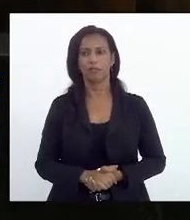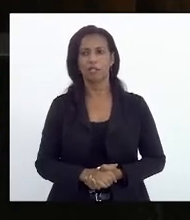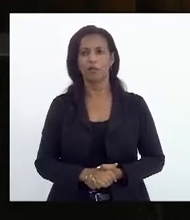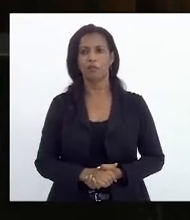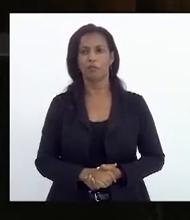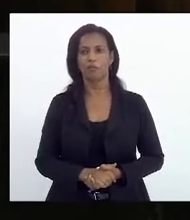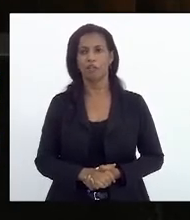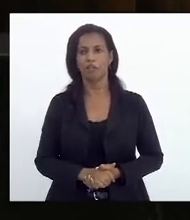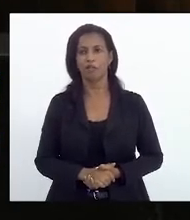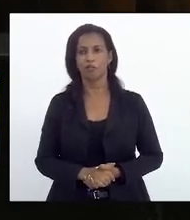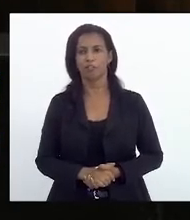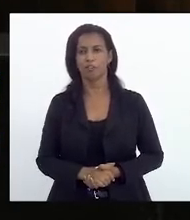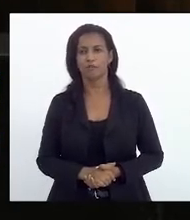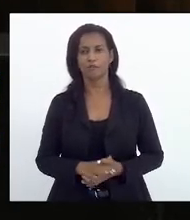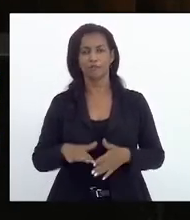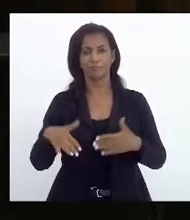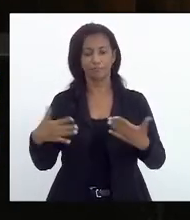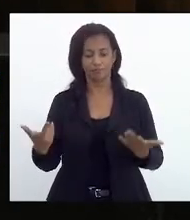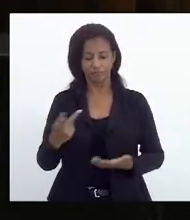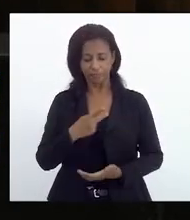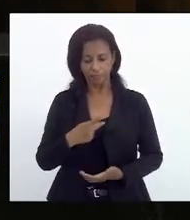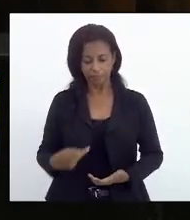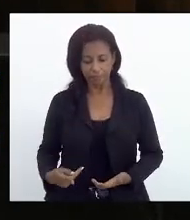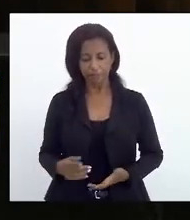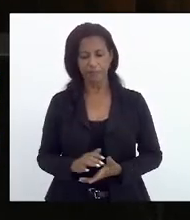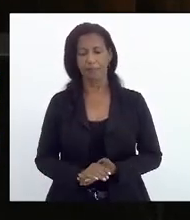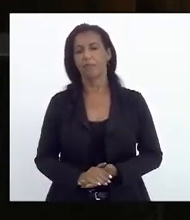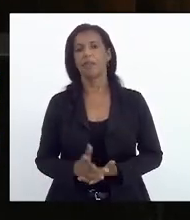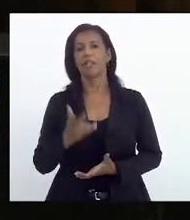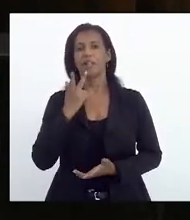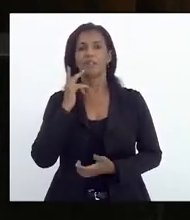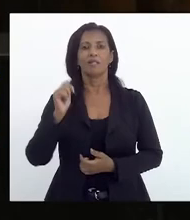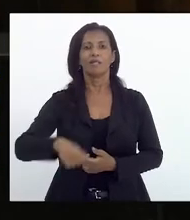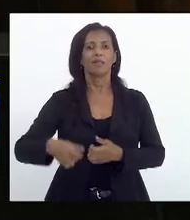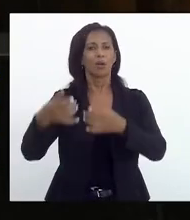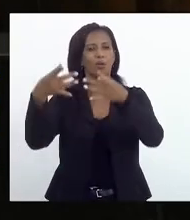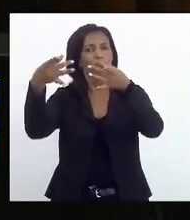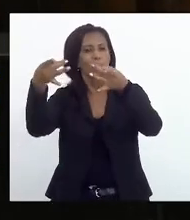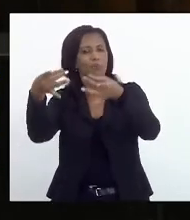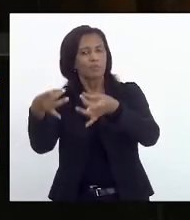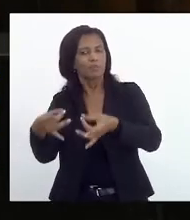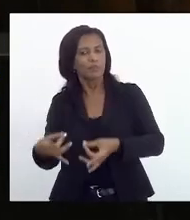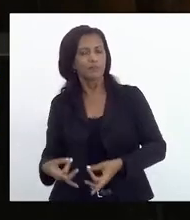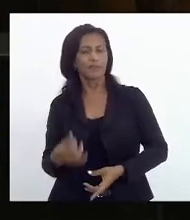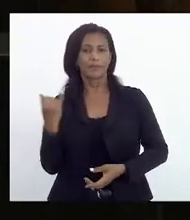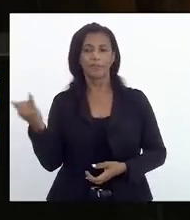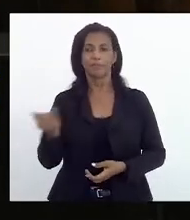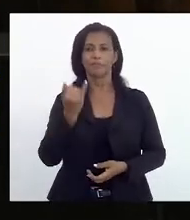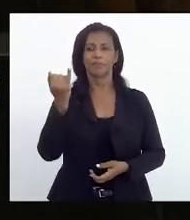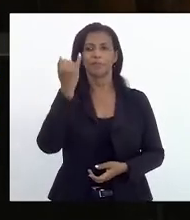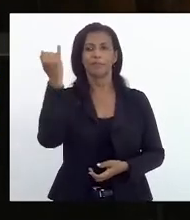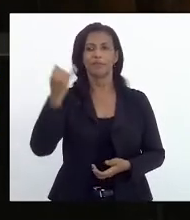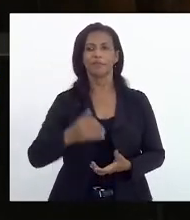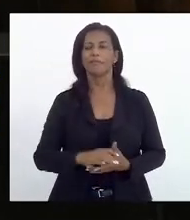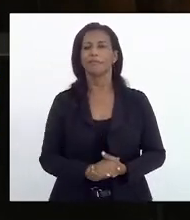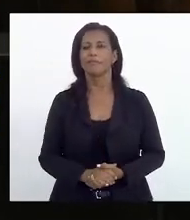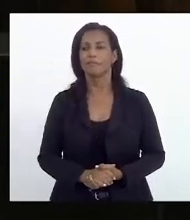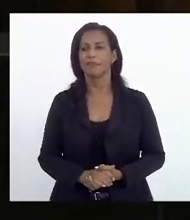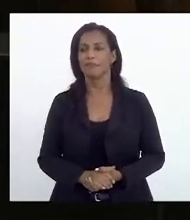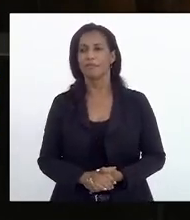Oi e aí o senhor presidente eu queria fazer aqui alguns esclarecimentos importantíssimos